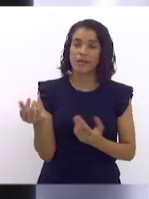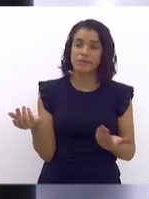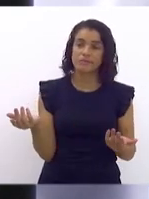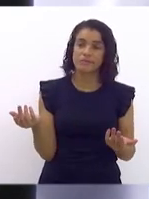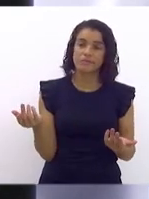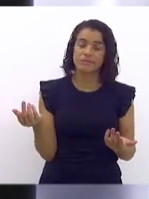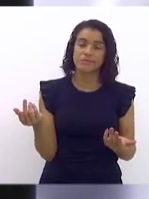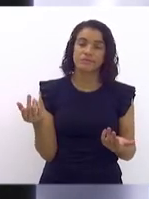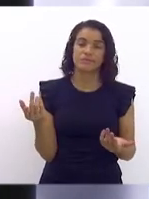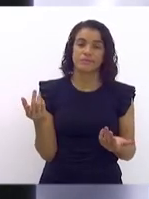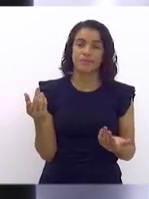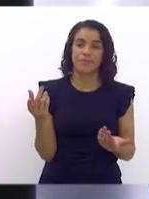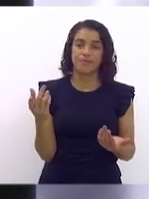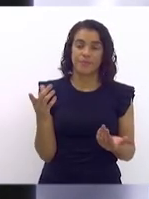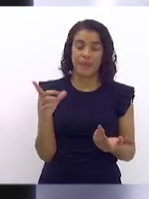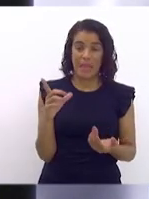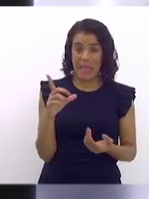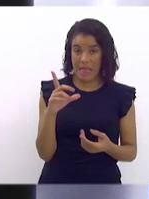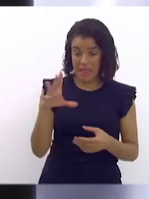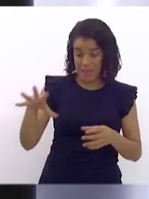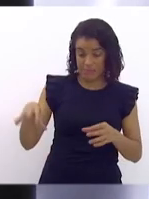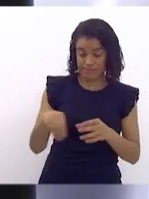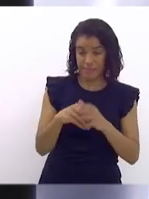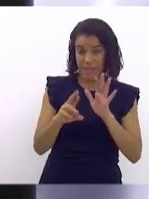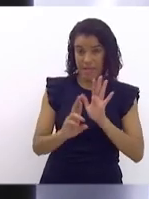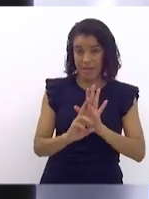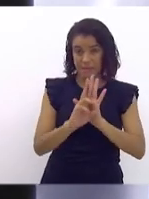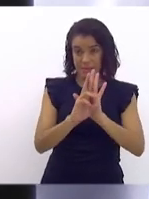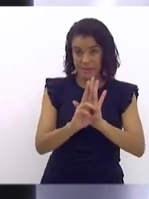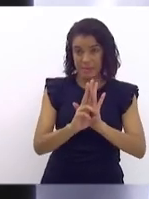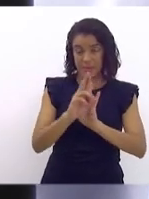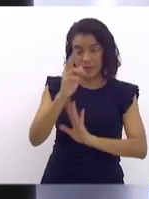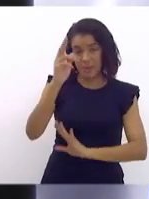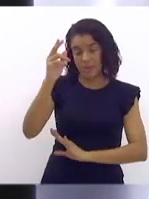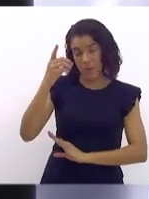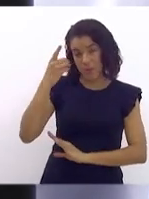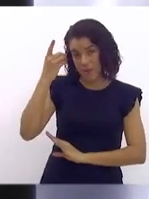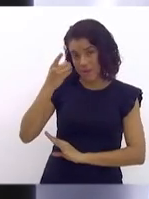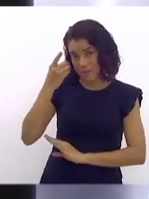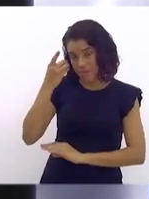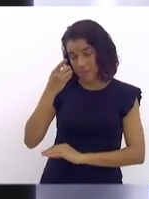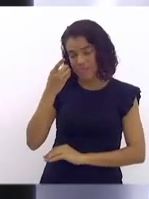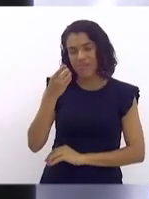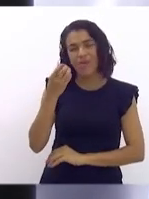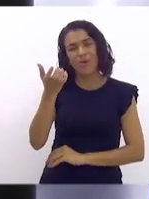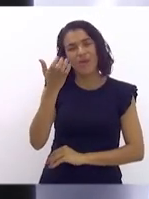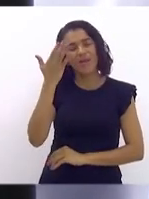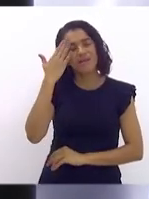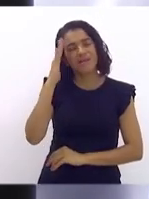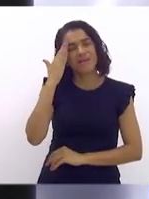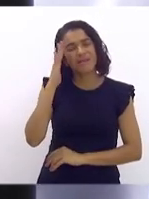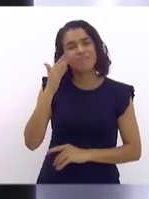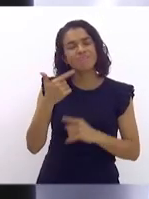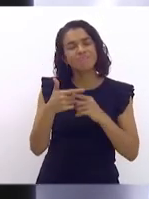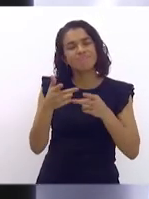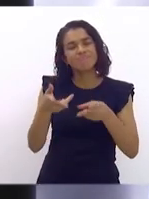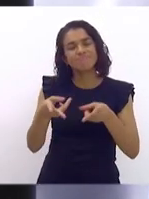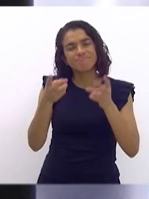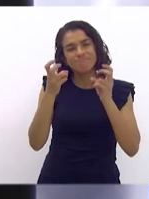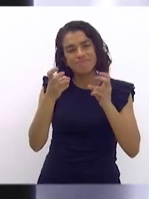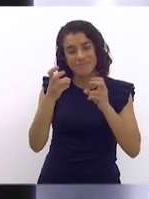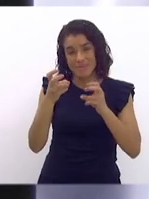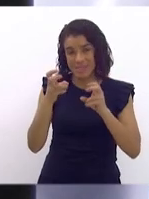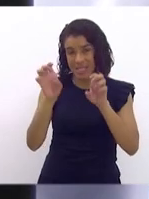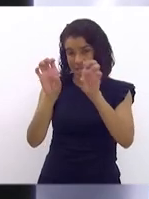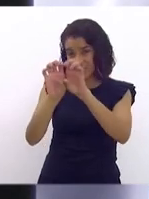é ocupada por uma parlamentar, né? É, a gente queria entender, porque a gente percebe que tanto na